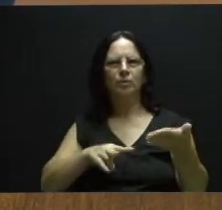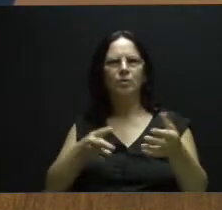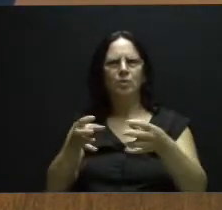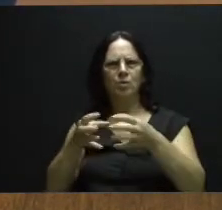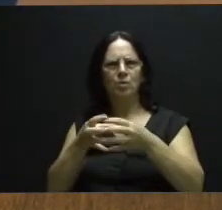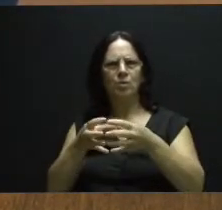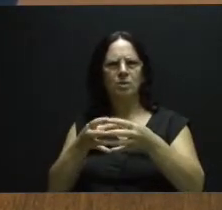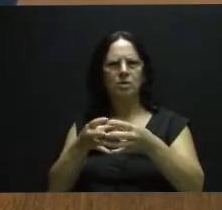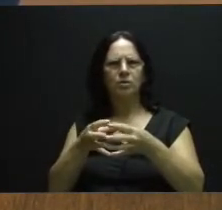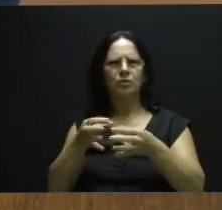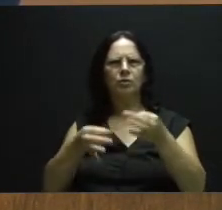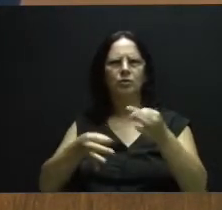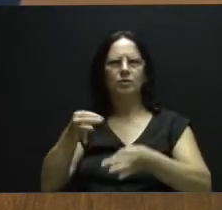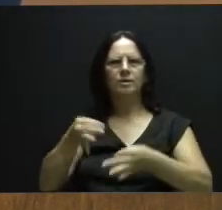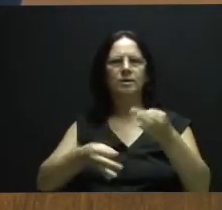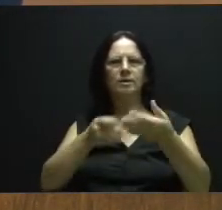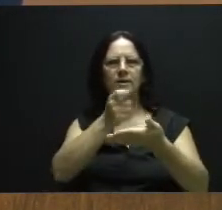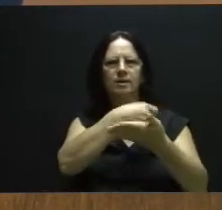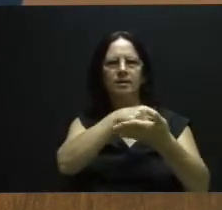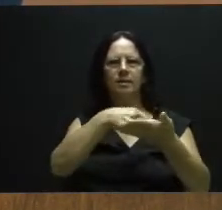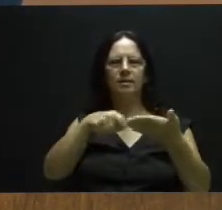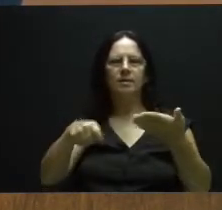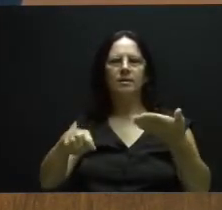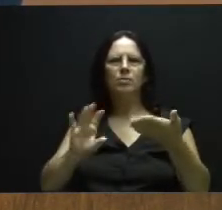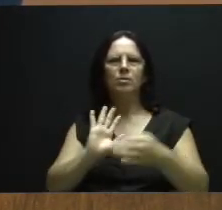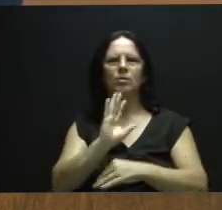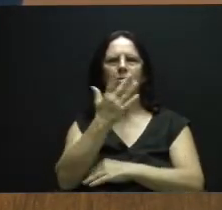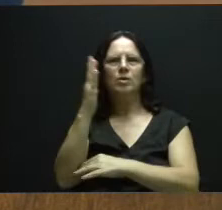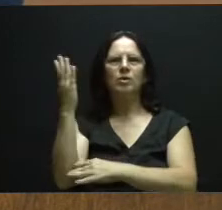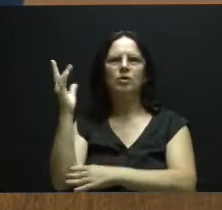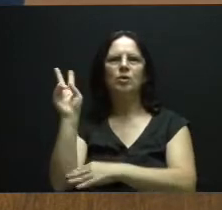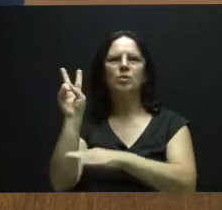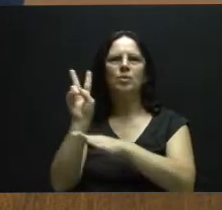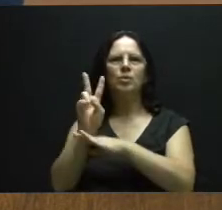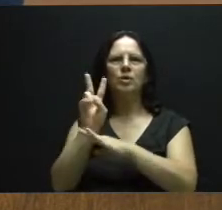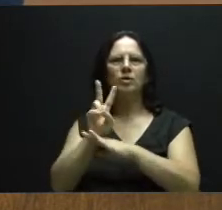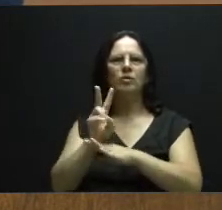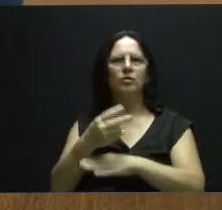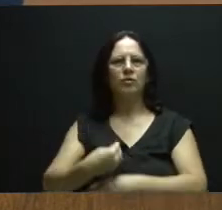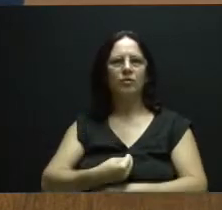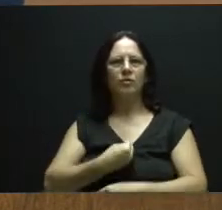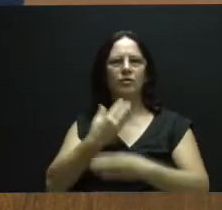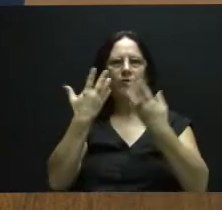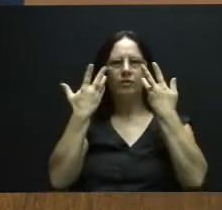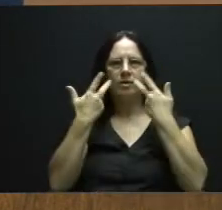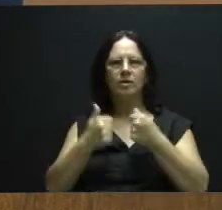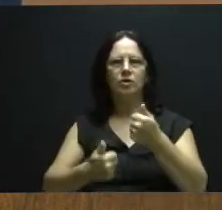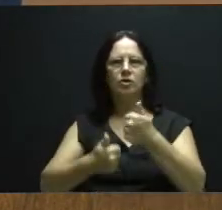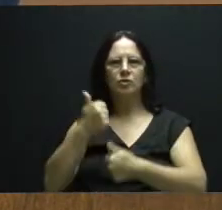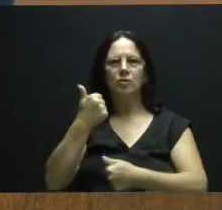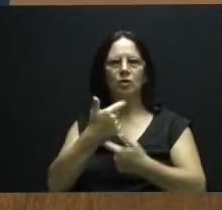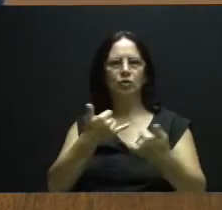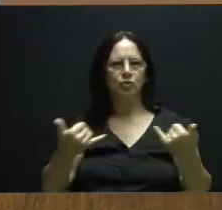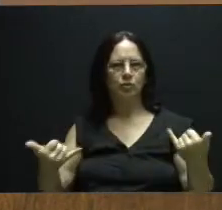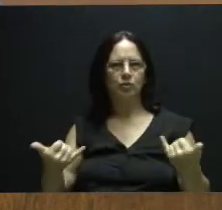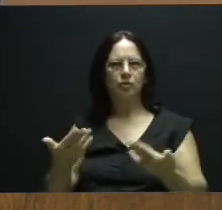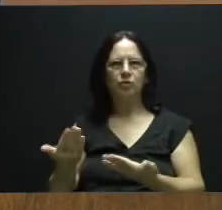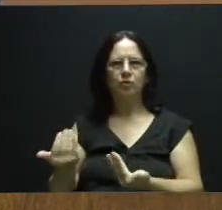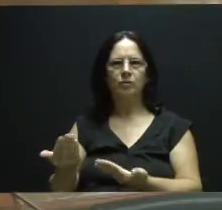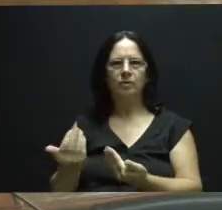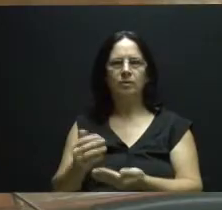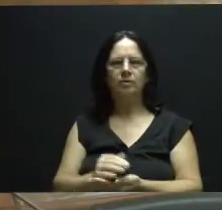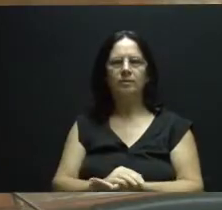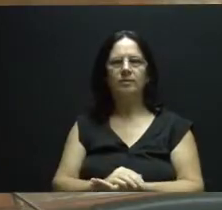conjunto pelas comissões de justiça e redação de meio ambiente proteção e bem-estar da vida animal e de esporte lazer e turismo e juventude